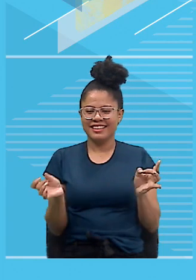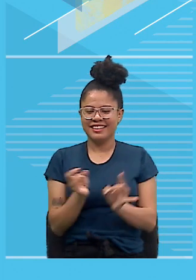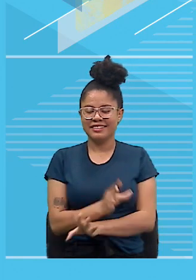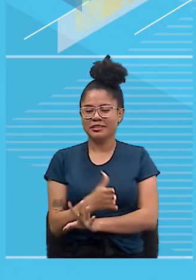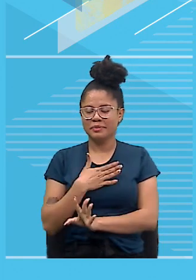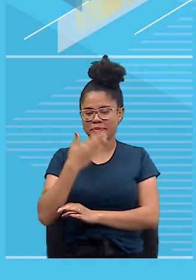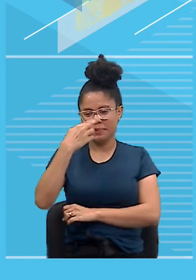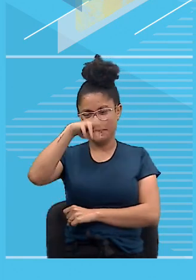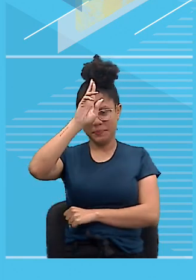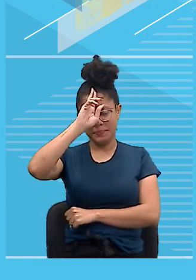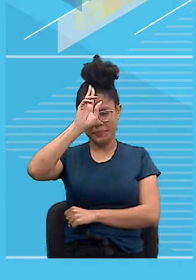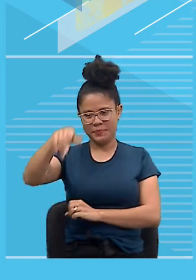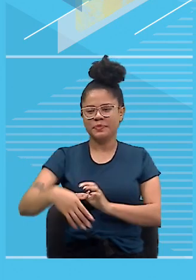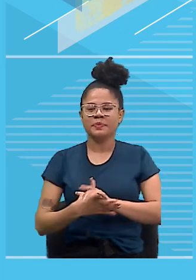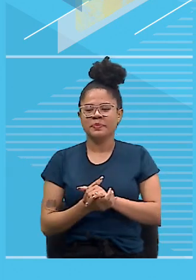viu